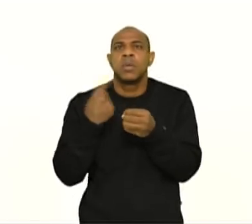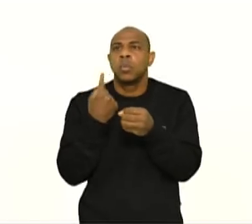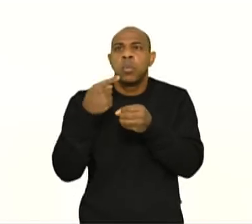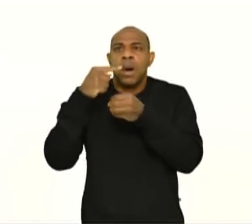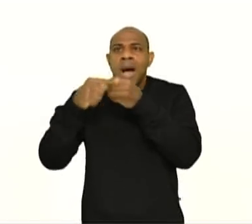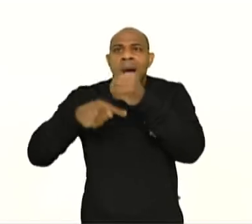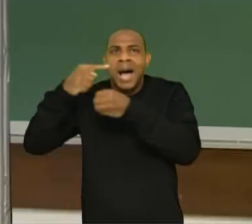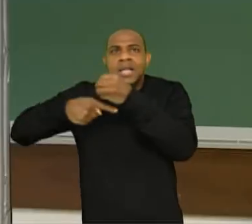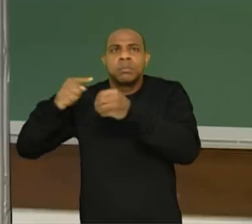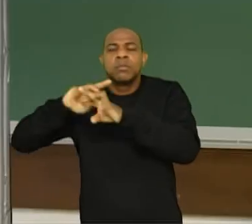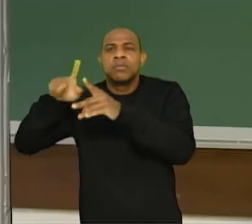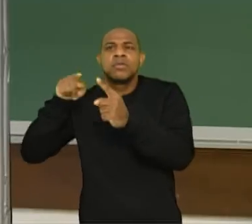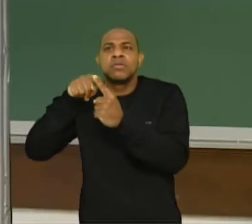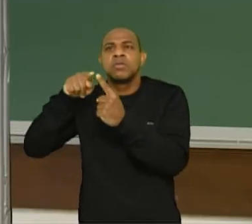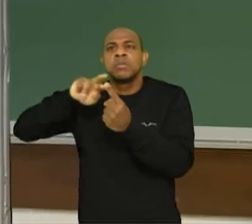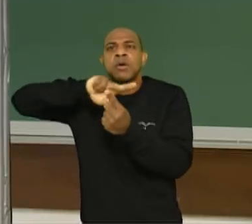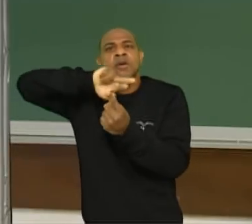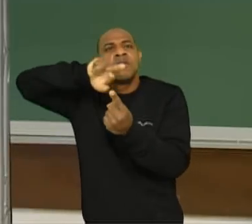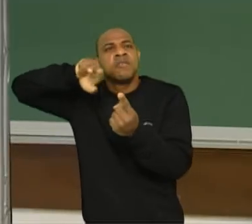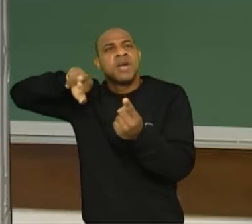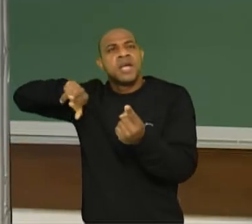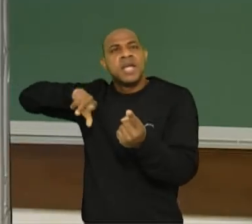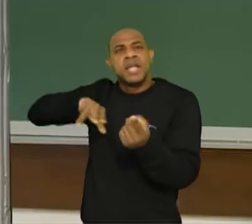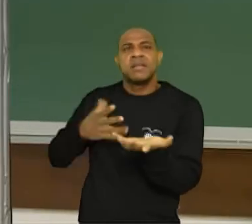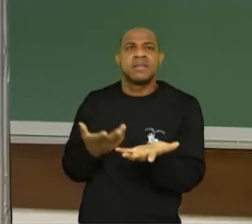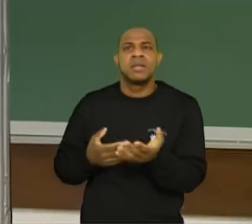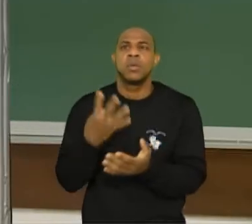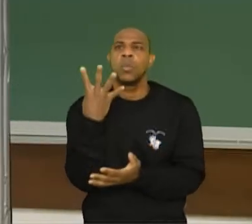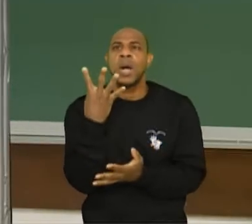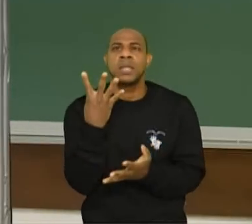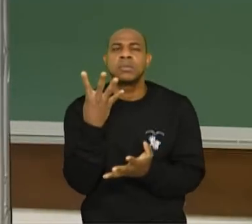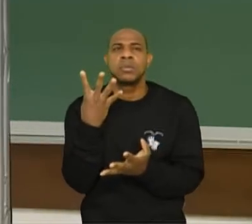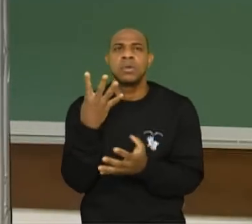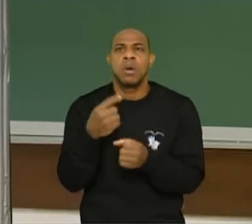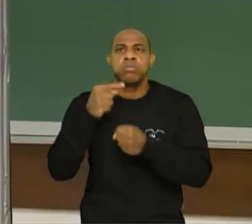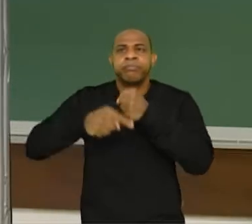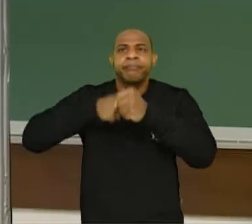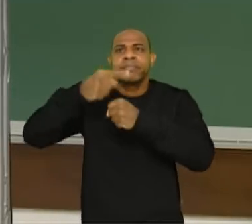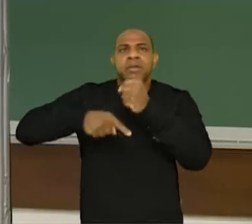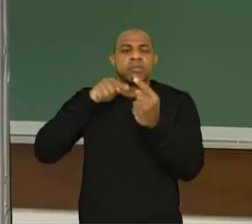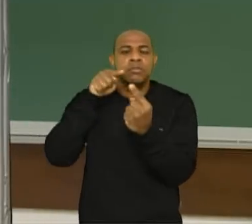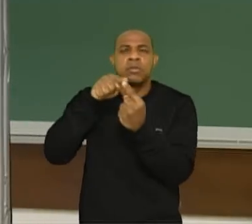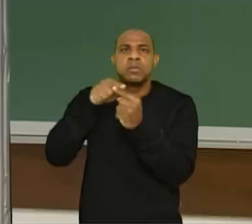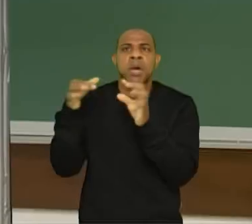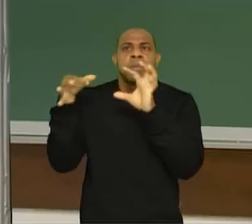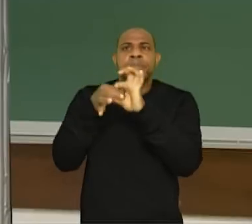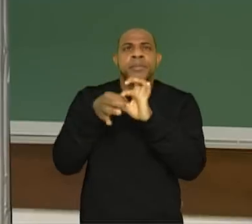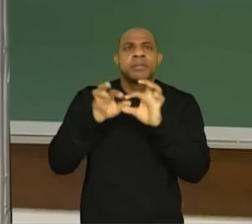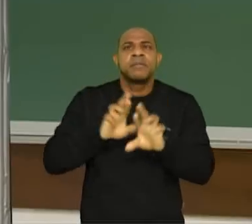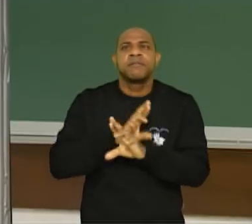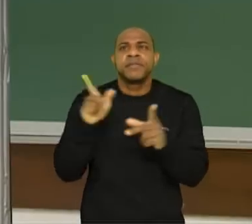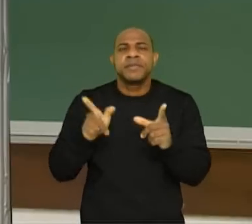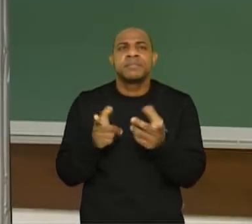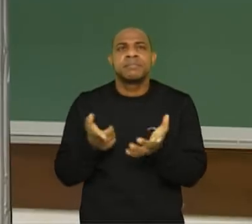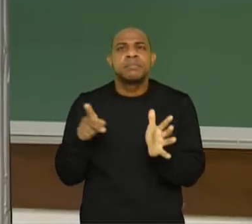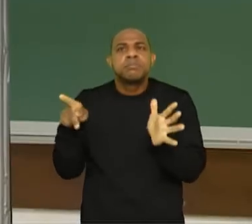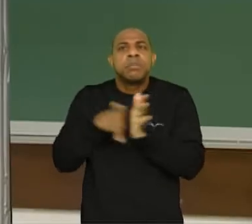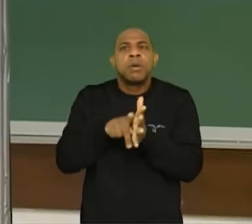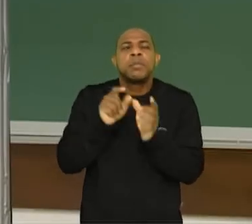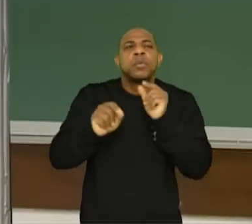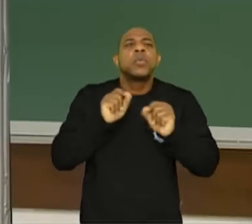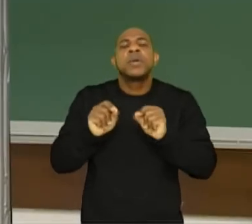e 1, 2, 3 e mais um lá atrás, 4 átomos de um outro tipo ligados por ligações específicas, né?